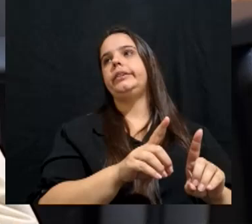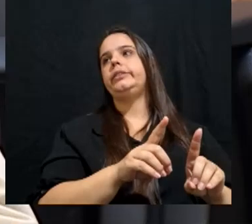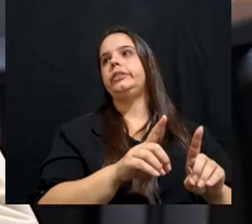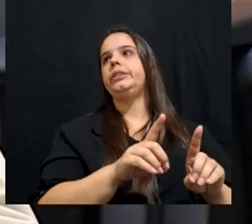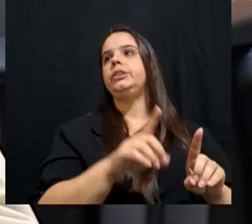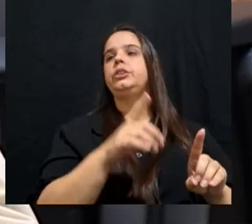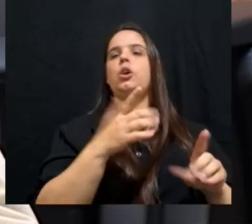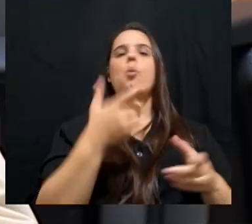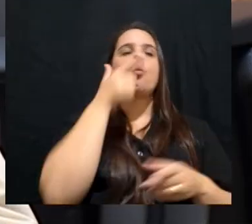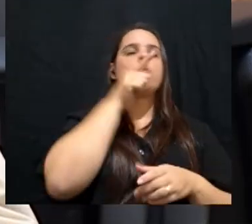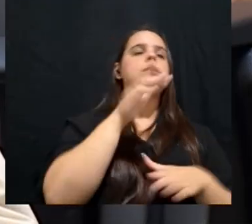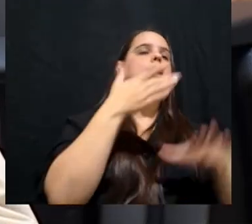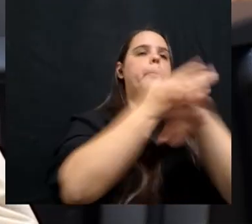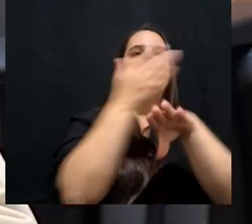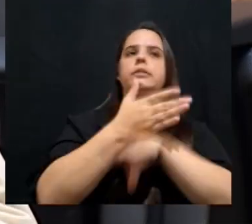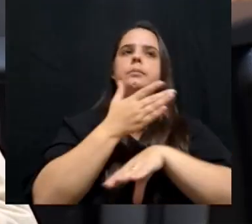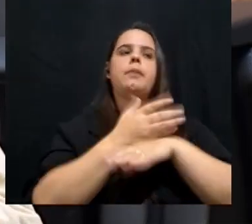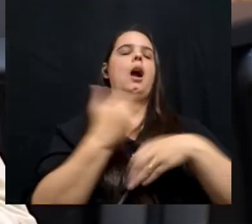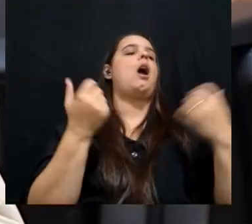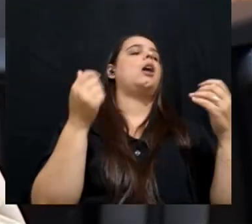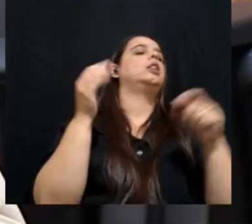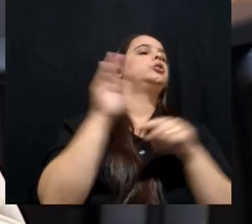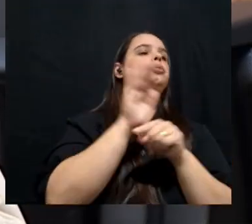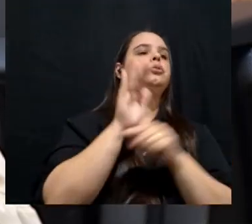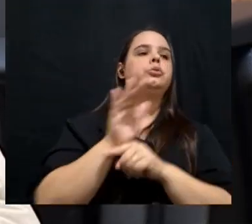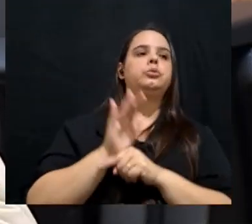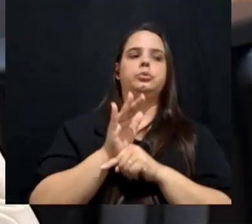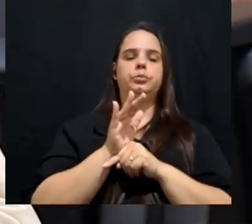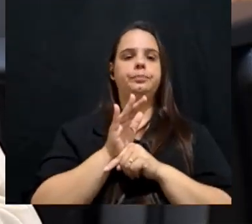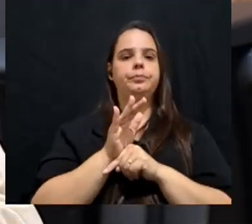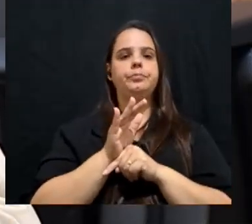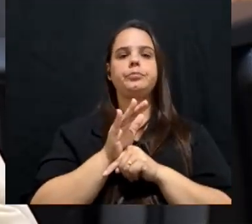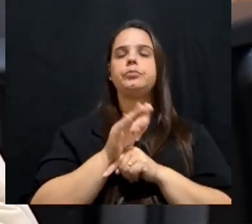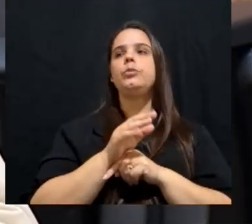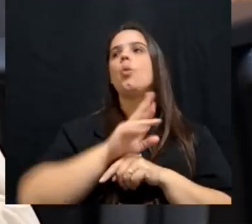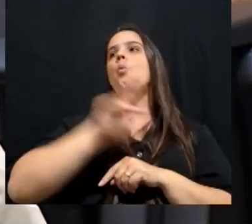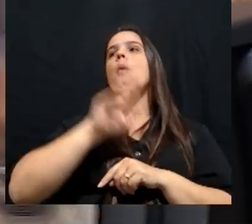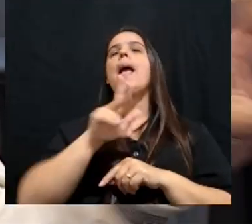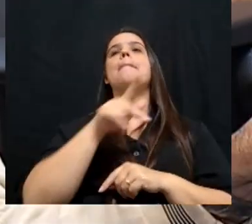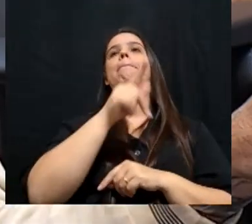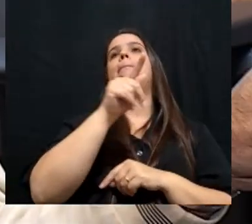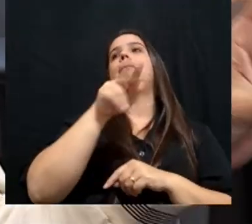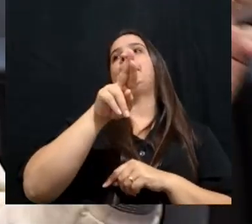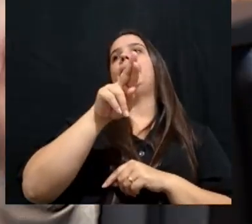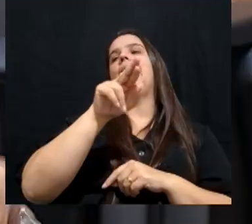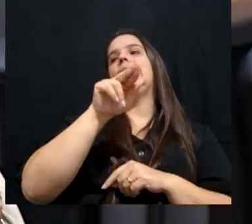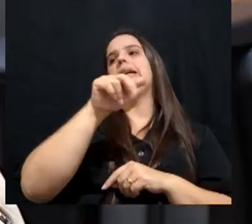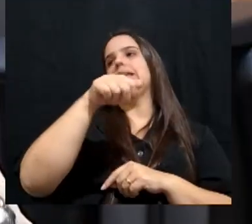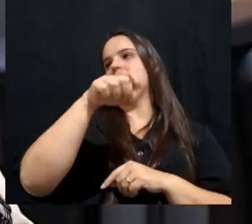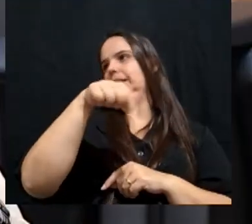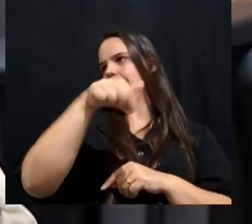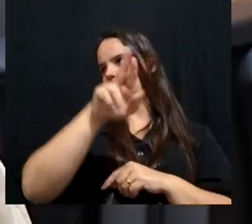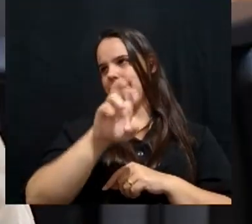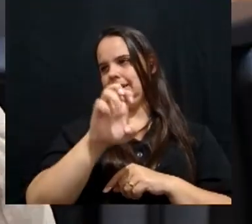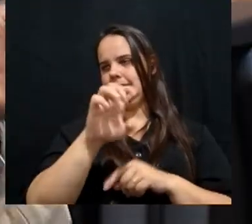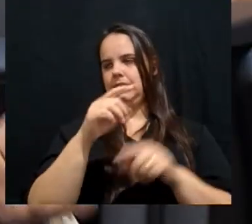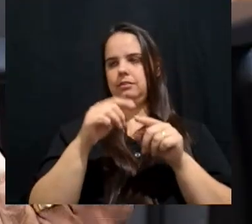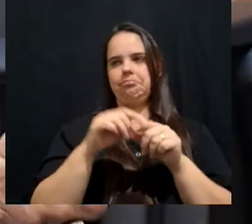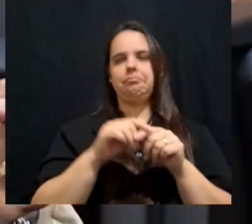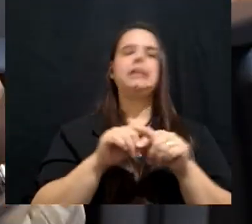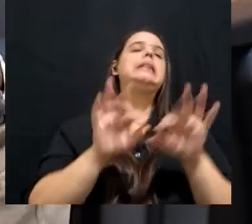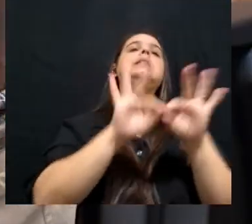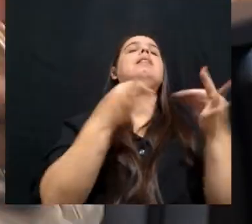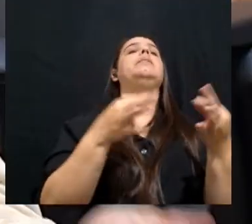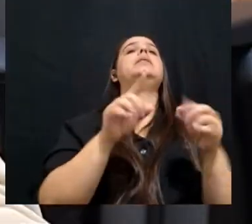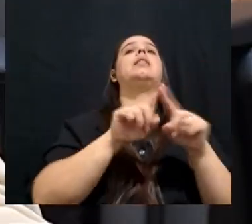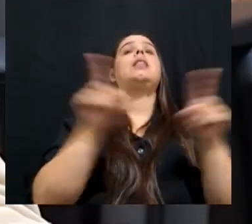parques próprios de inclusão, não são qualquer parquinho. Sim. Nós pedimos 2 para o Campo Grande. Hoje, nós conquistamos